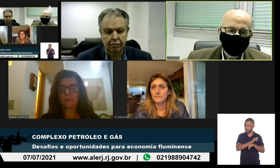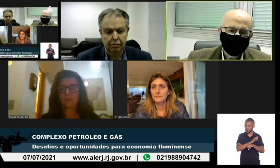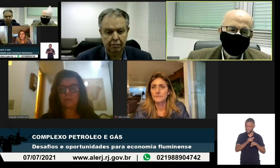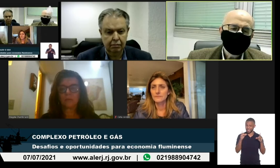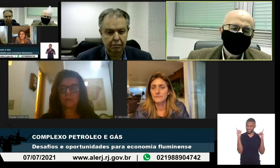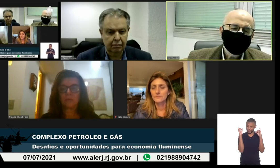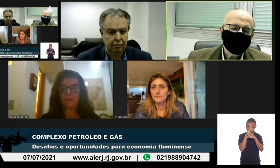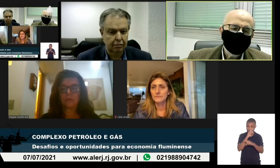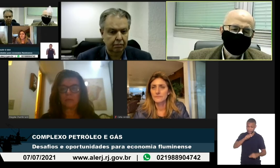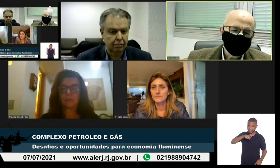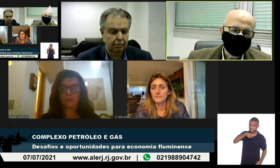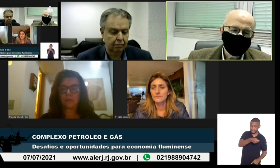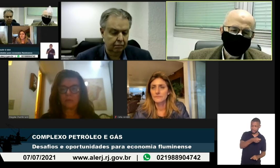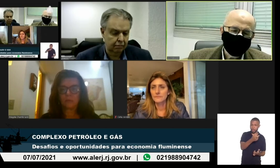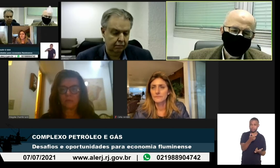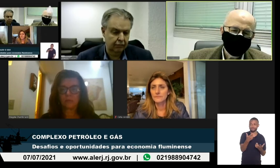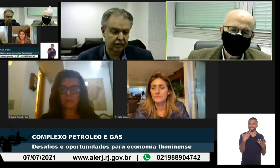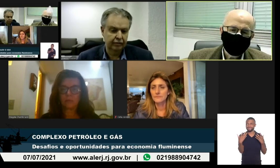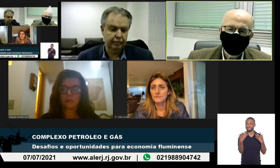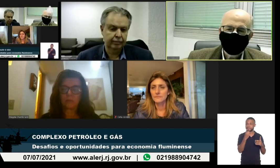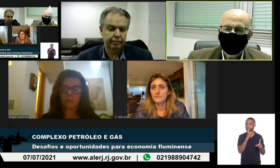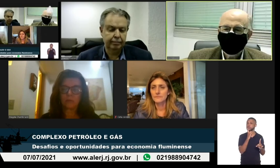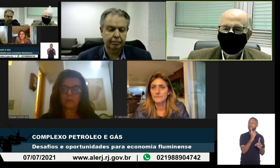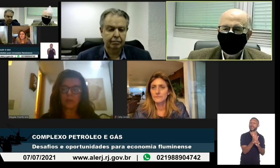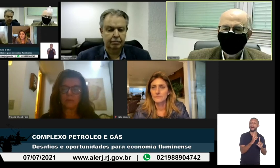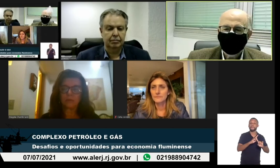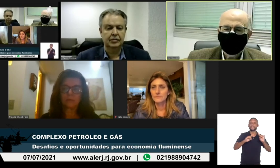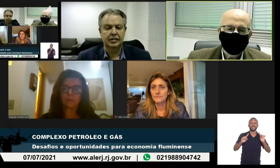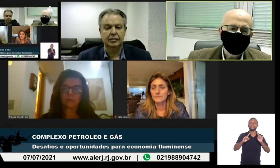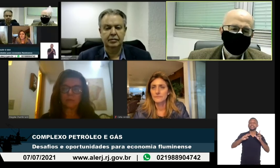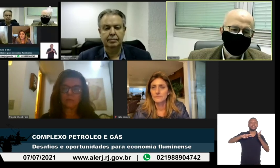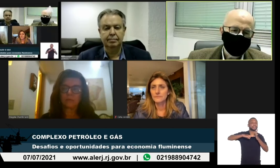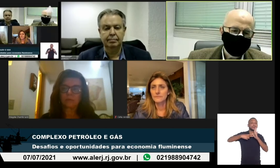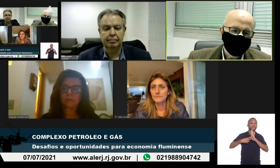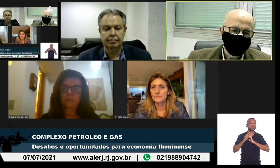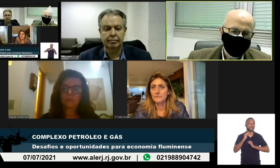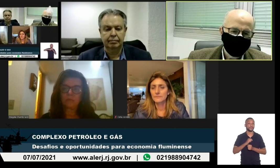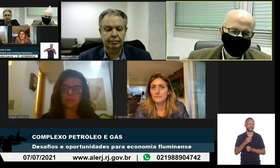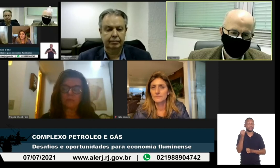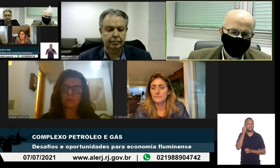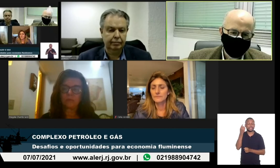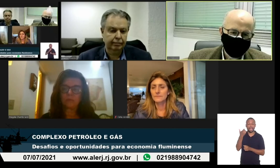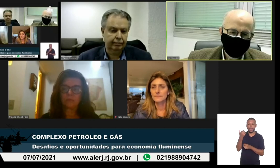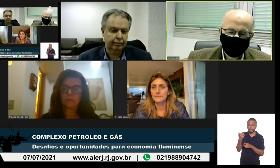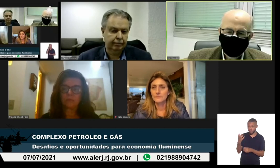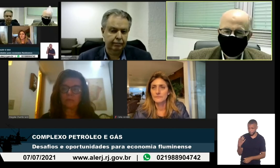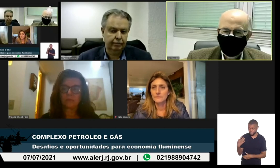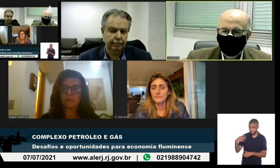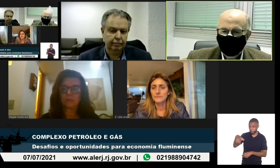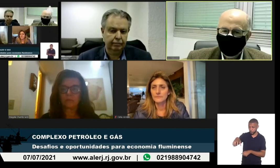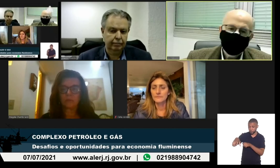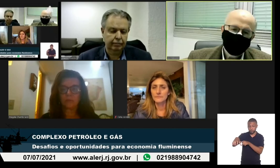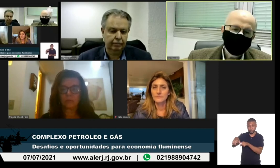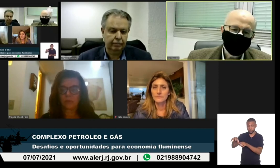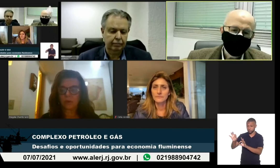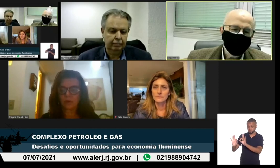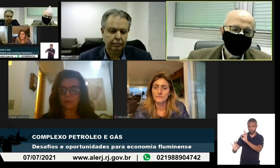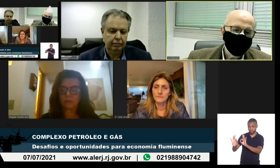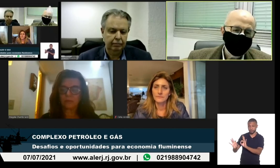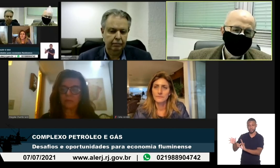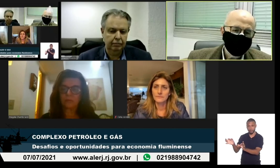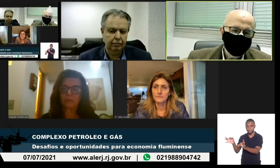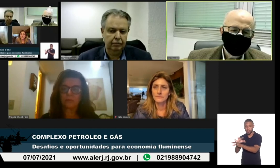falar, mas que representa você desmobilizar tudo que está implantado numa região. E que, além